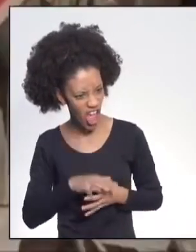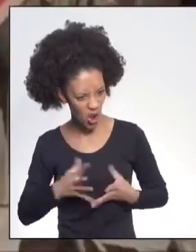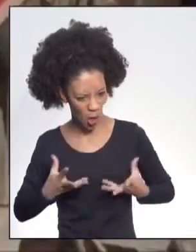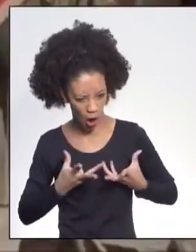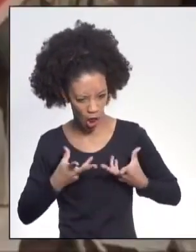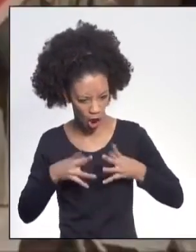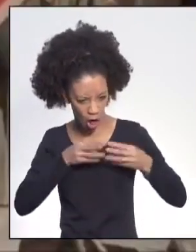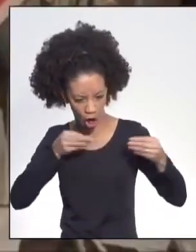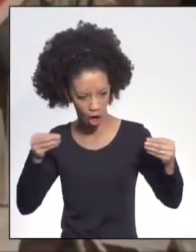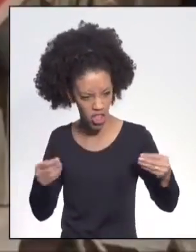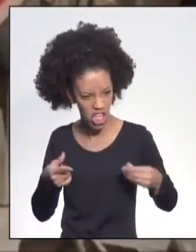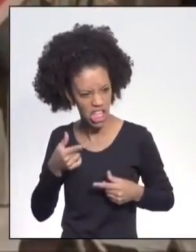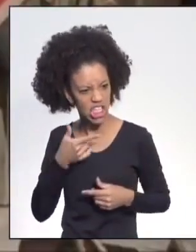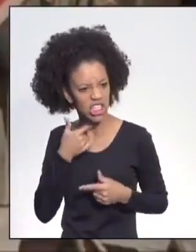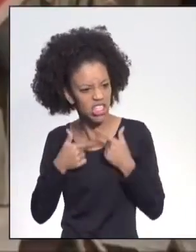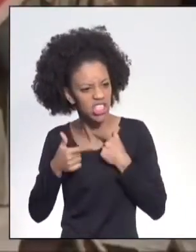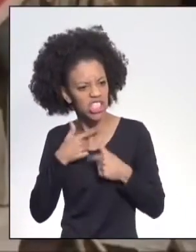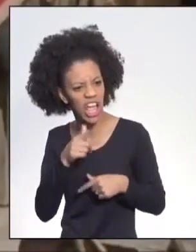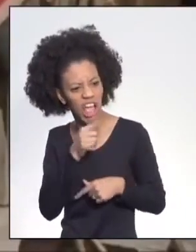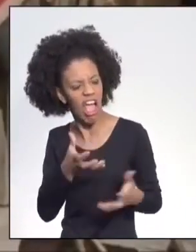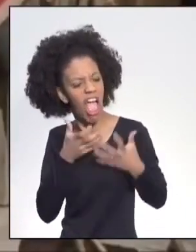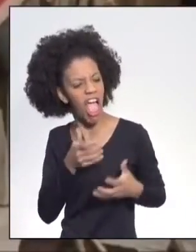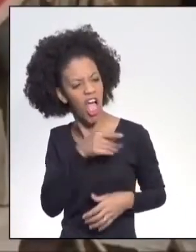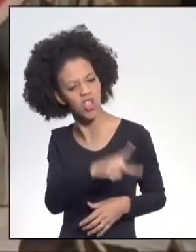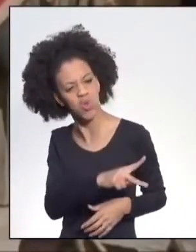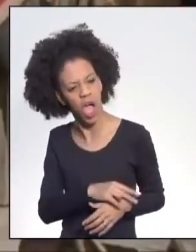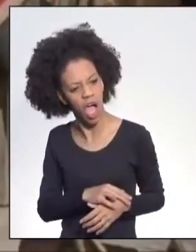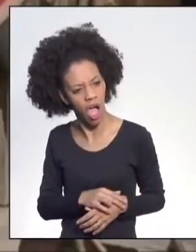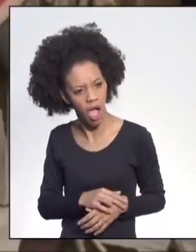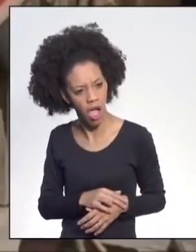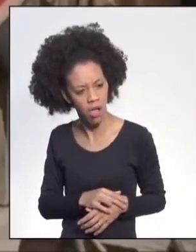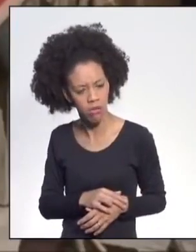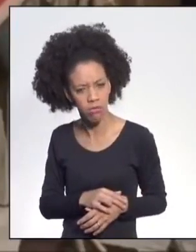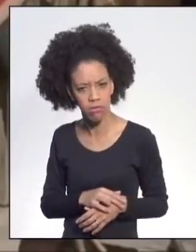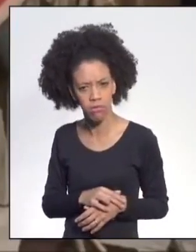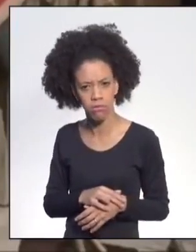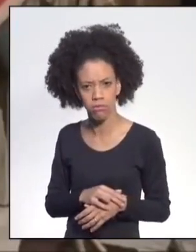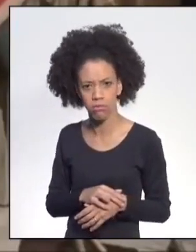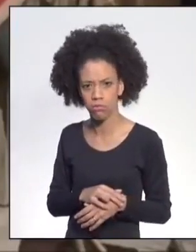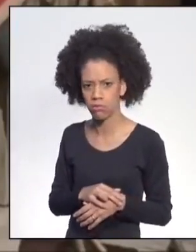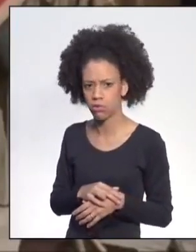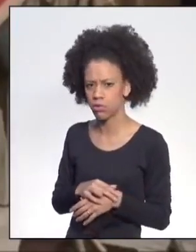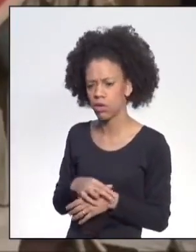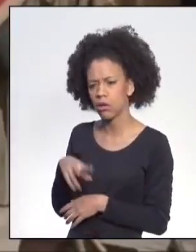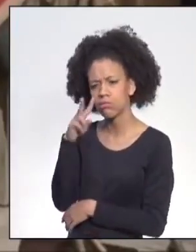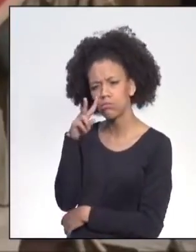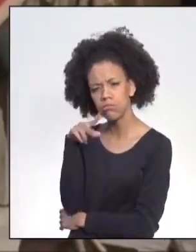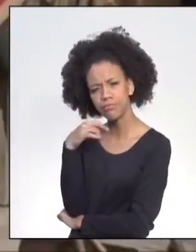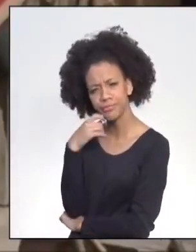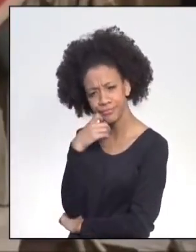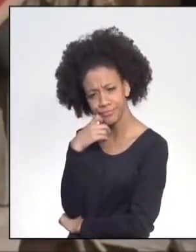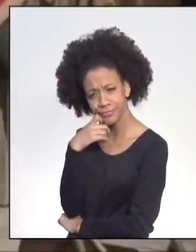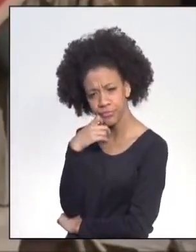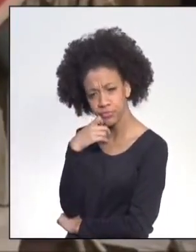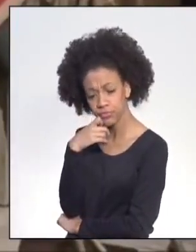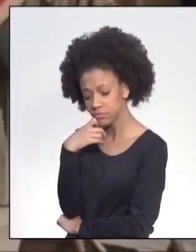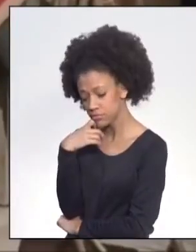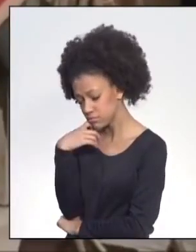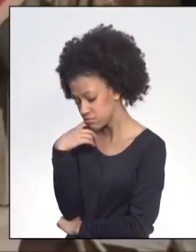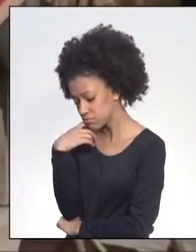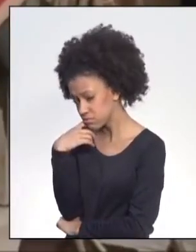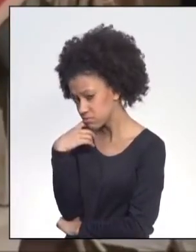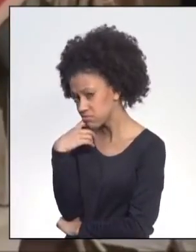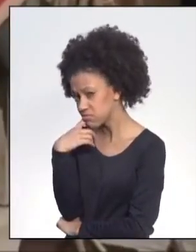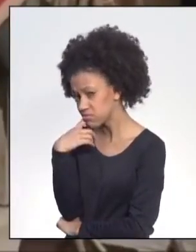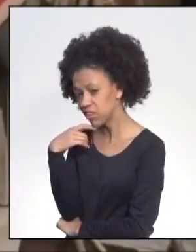J'ai soif. eu tô com sede, Donne-moi de ton eau. me dá a sua água. Le voyageur le regarde avec O calme. viajante olhou para ele com calma: C'est toi